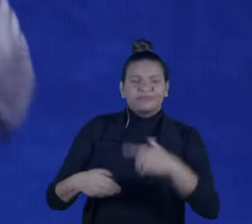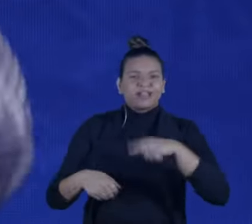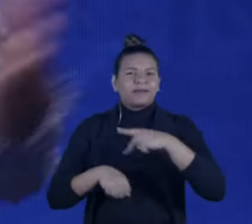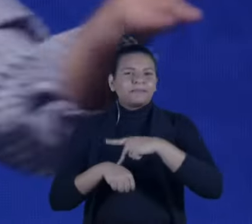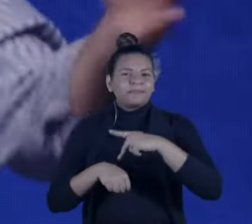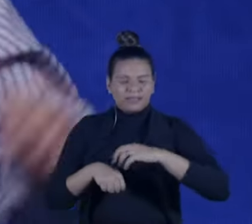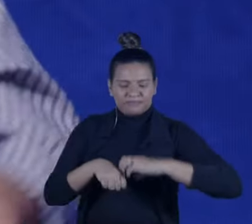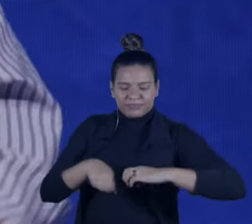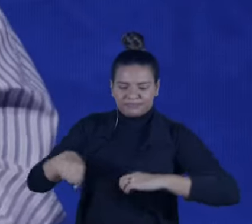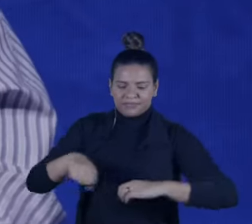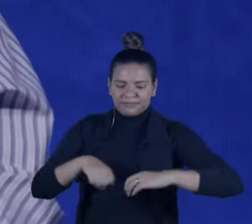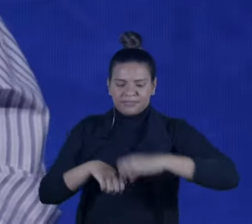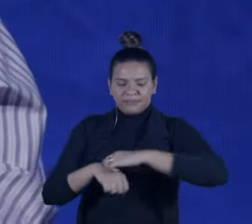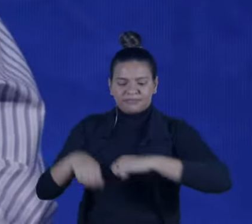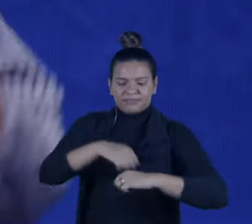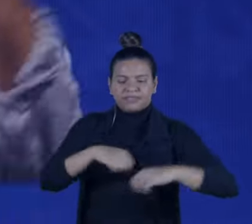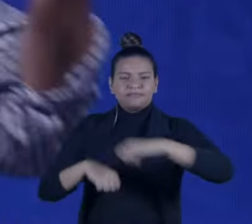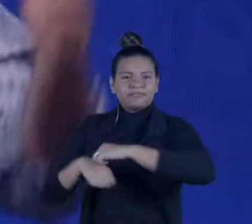cima